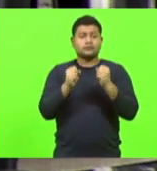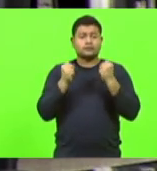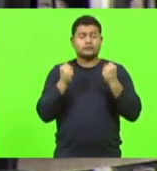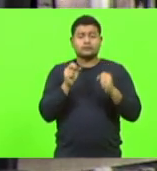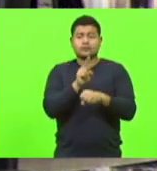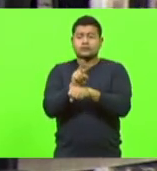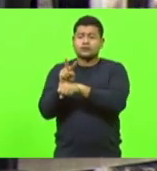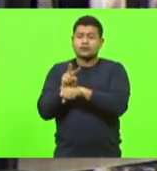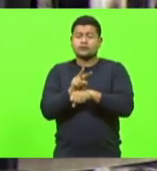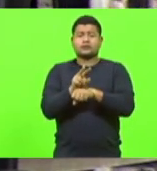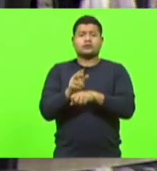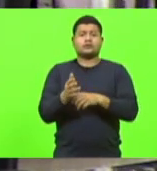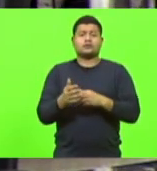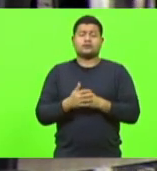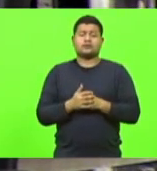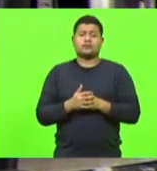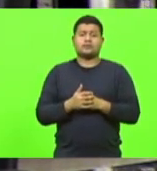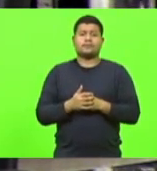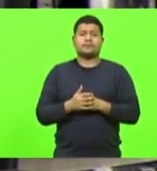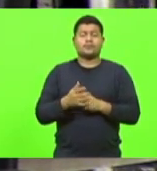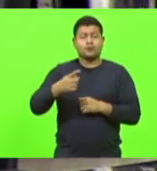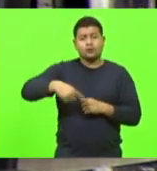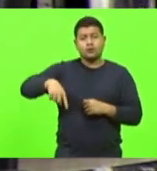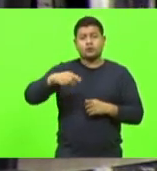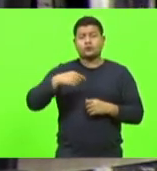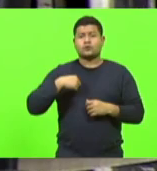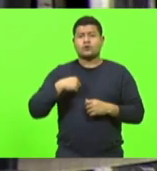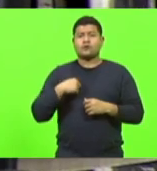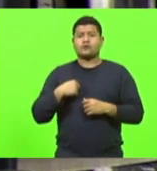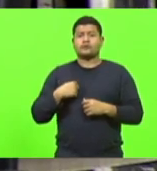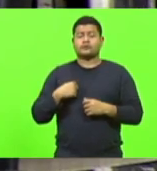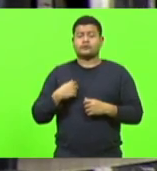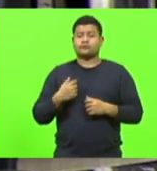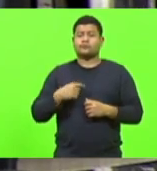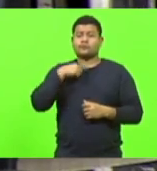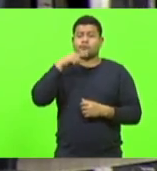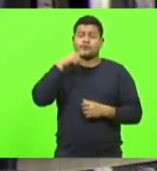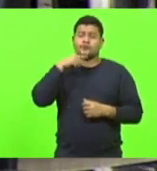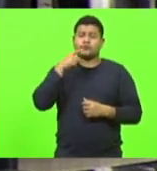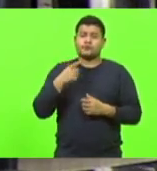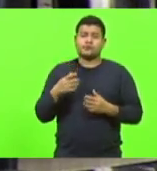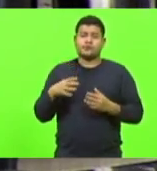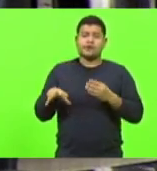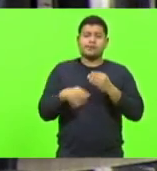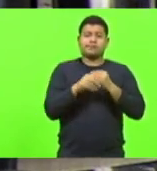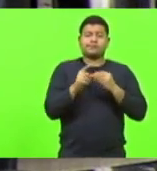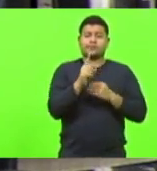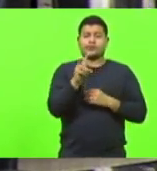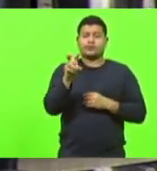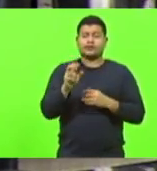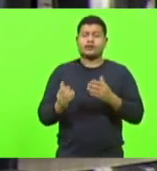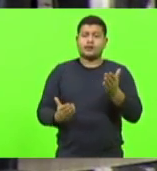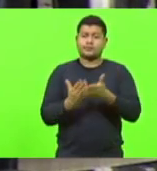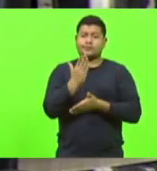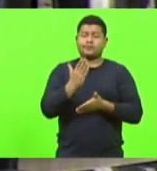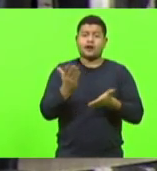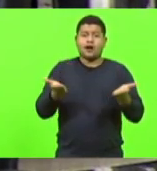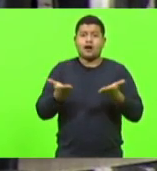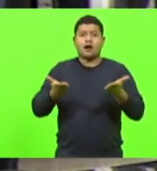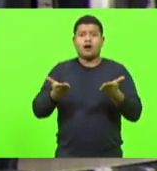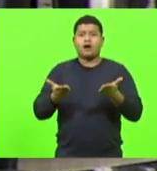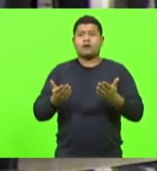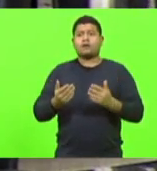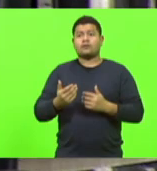não tivemos com a minha emenda nº 15 a oportunidade agora com a emenda do deputado Maurício